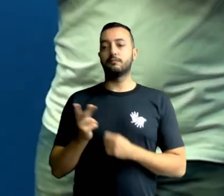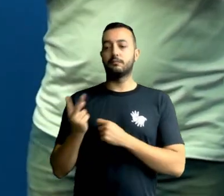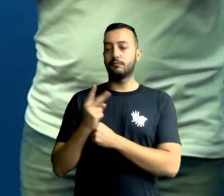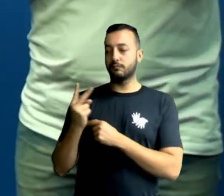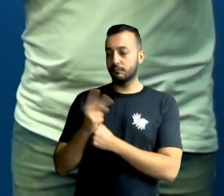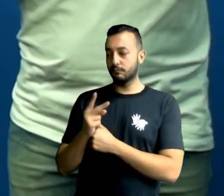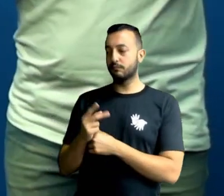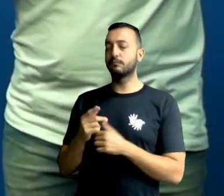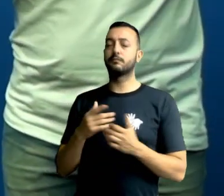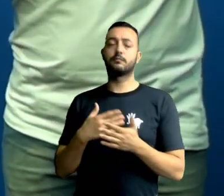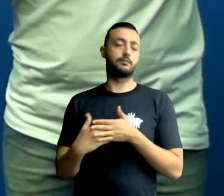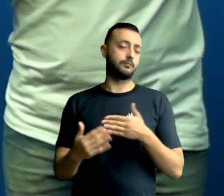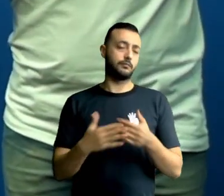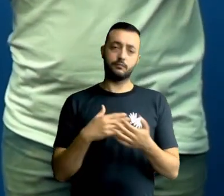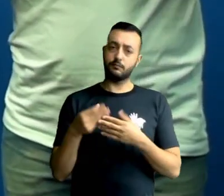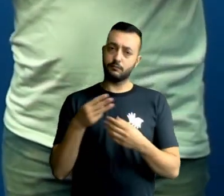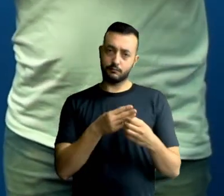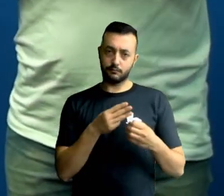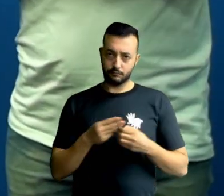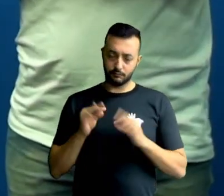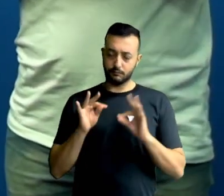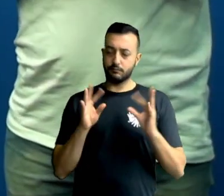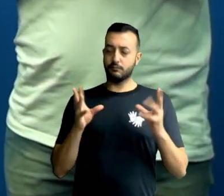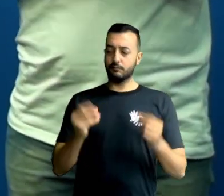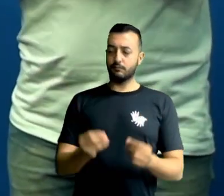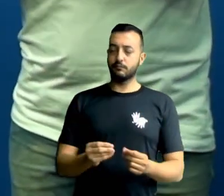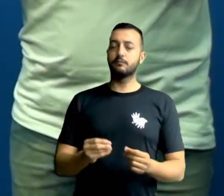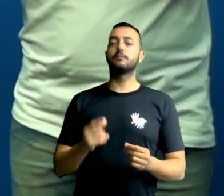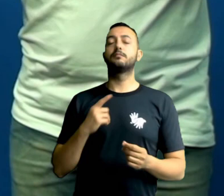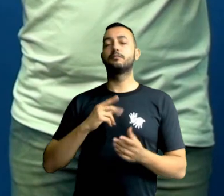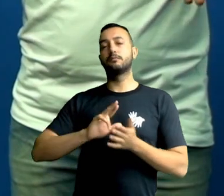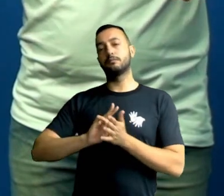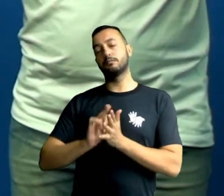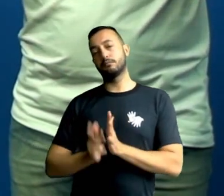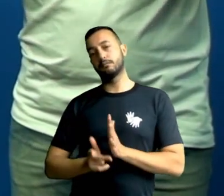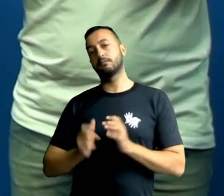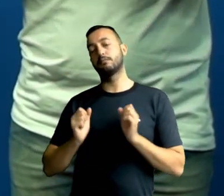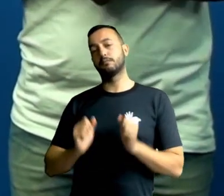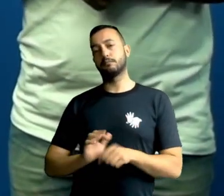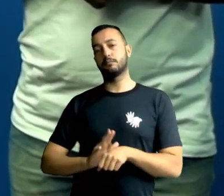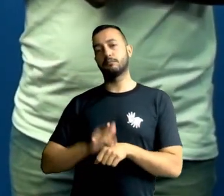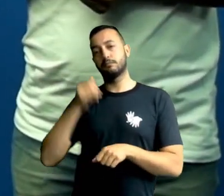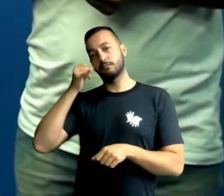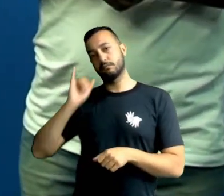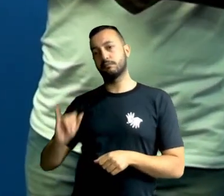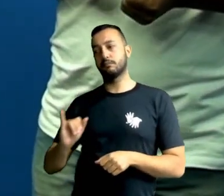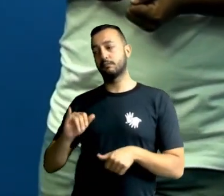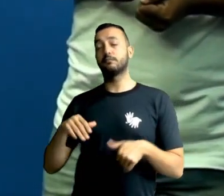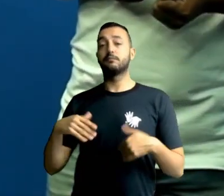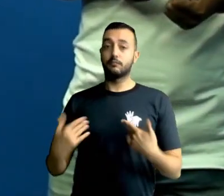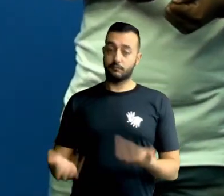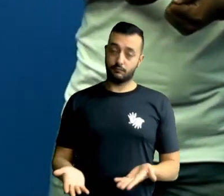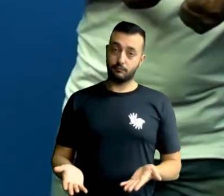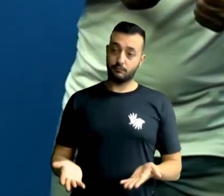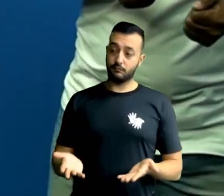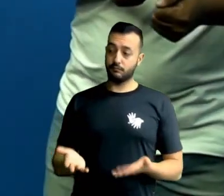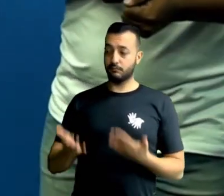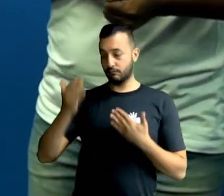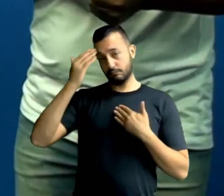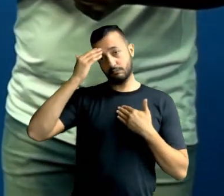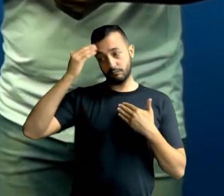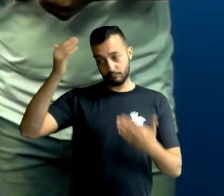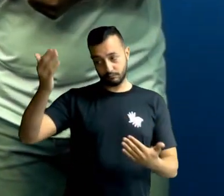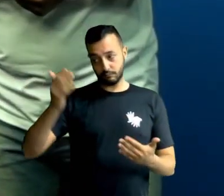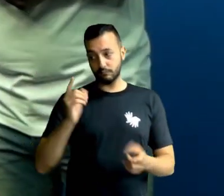nos protege, assim como qualquer outro município, contra diversos fatores que possam nos transmitir doenças. Portanto, gente,